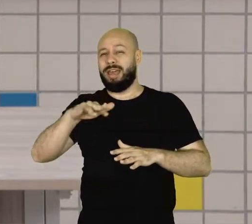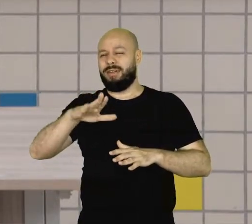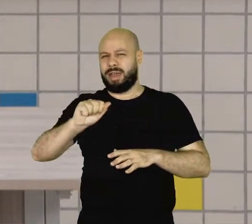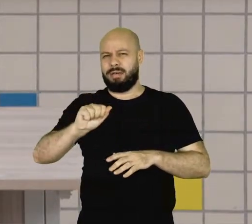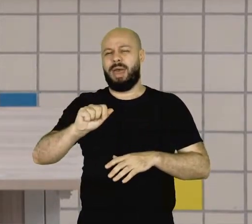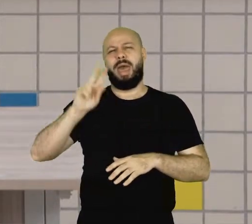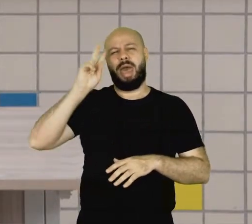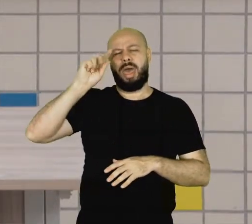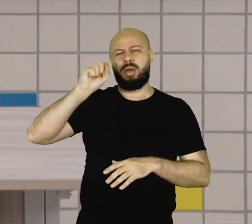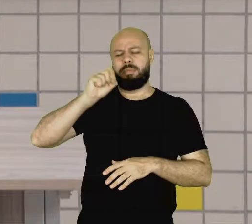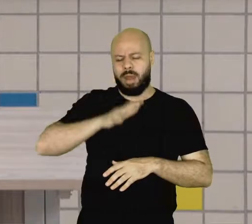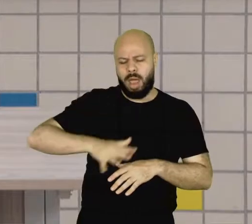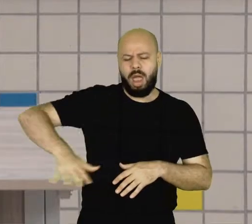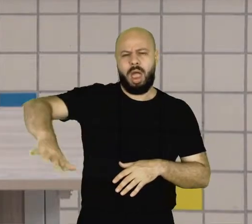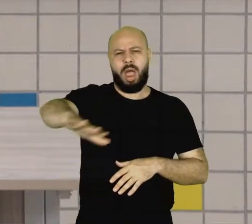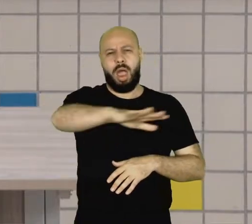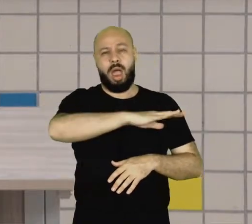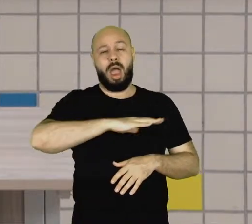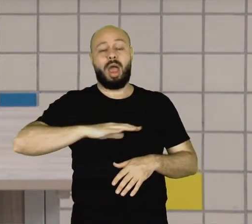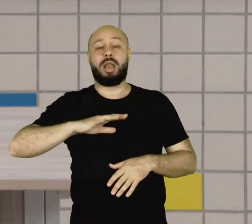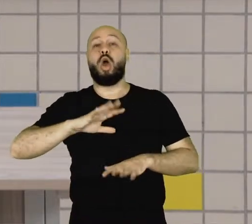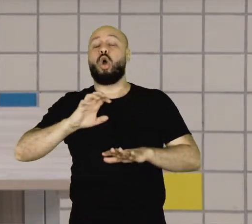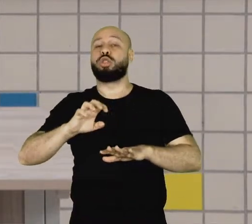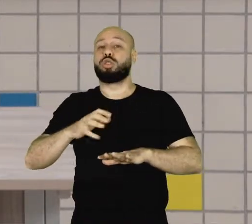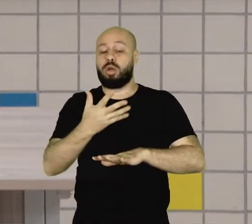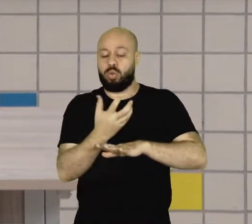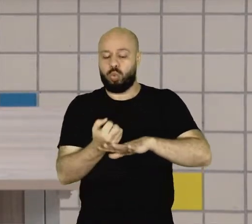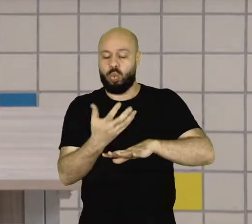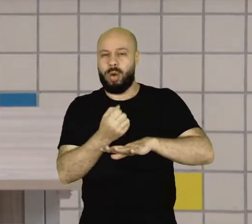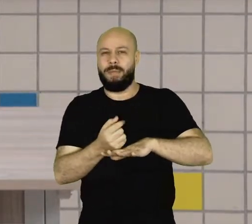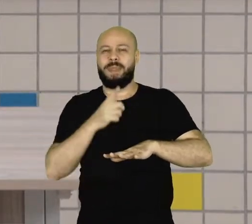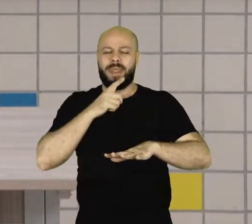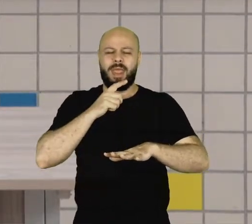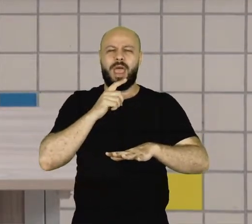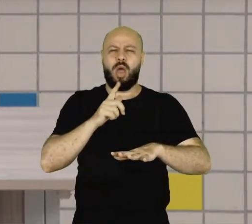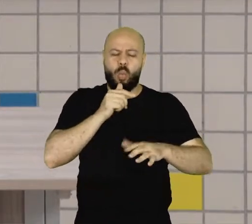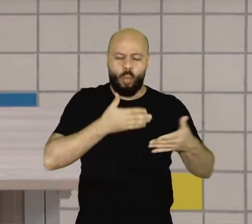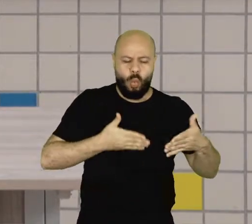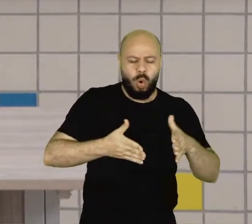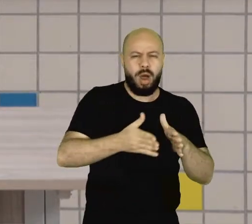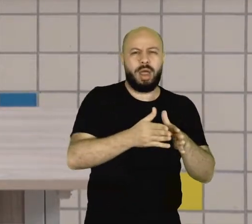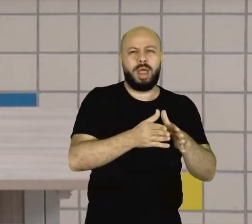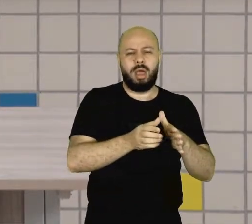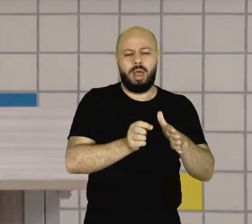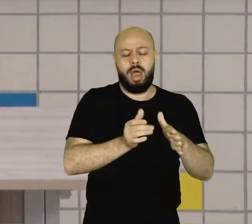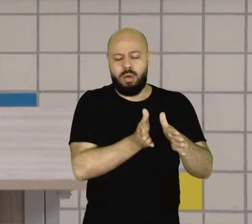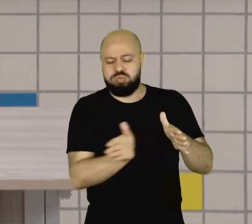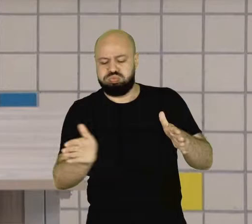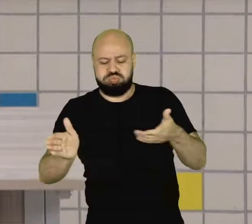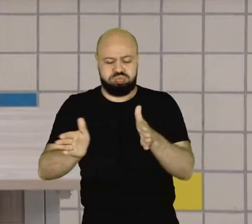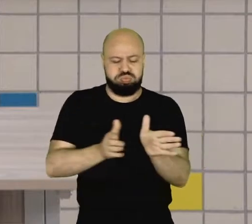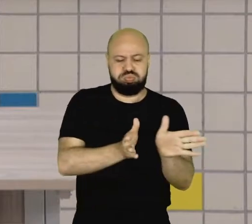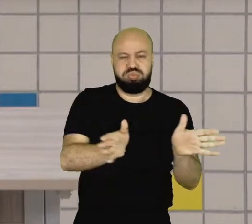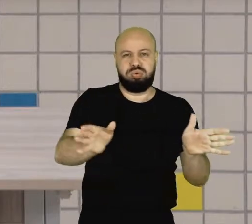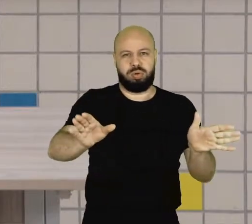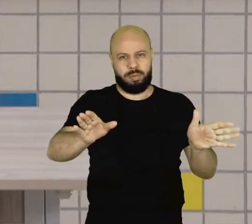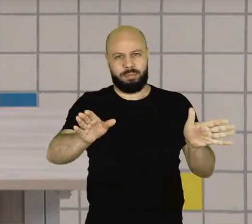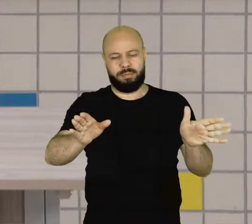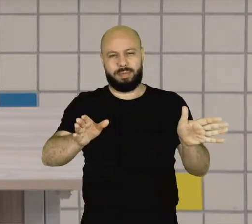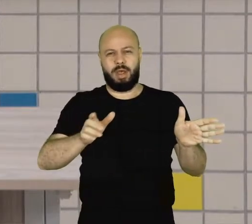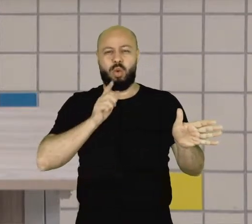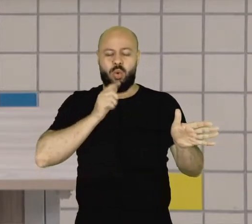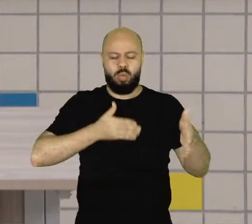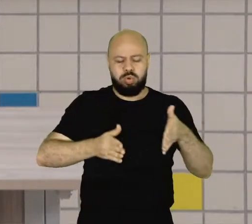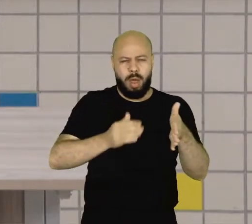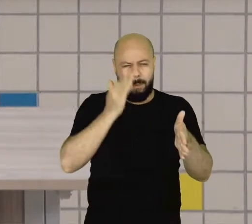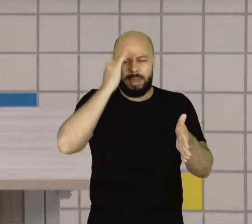que é banhada, né, uma área que é drenada por um rio principal, seus afluentes e seus subafluentes. As principais